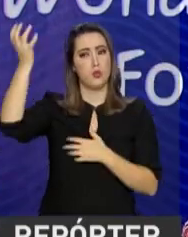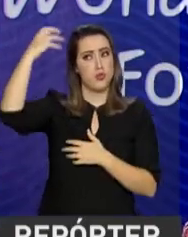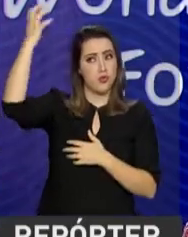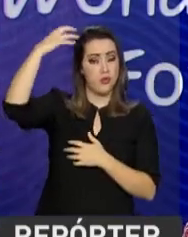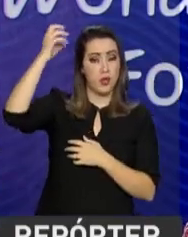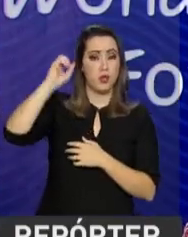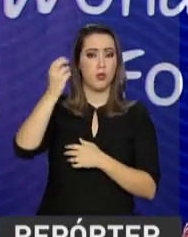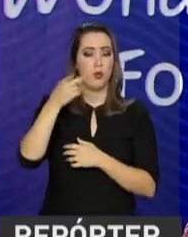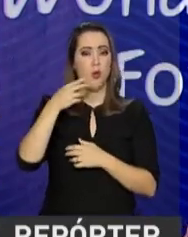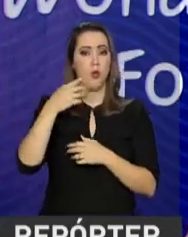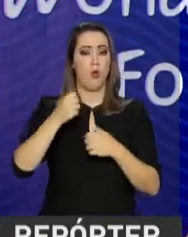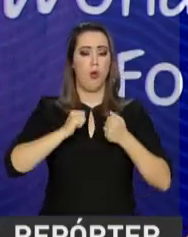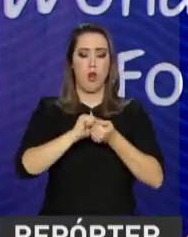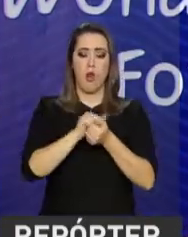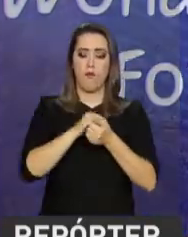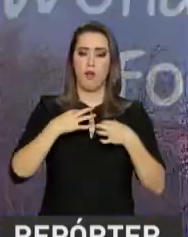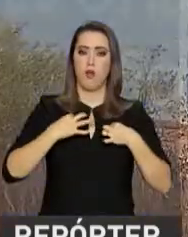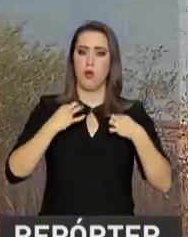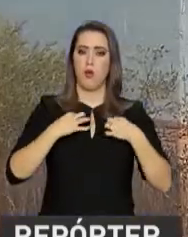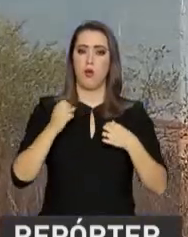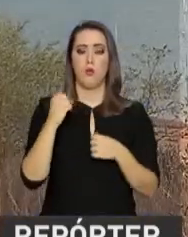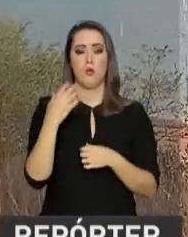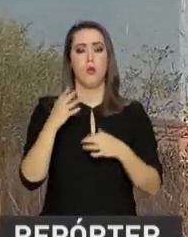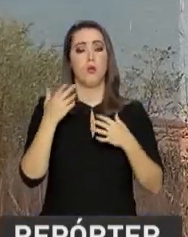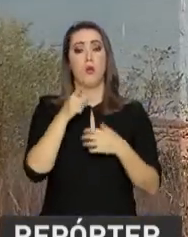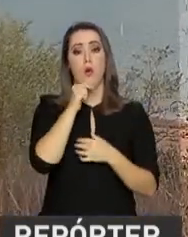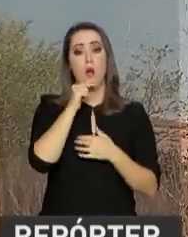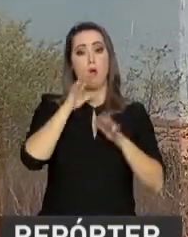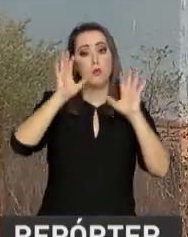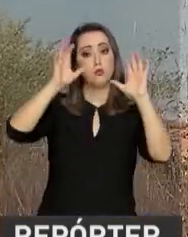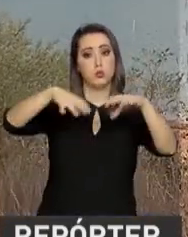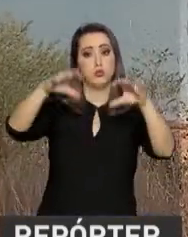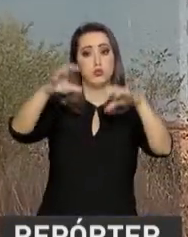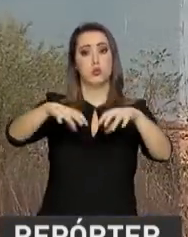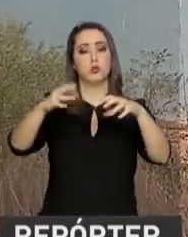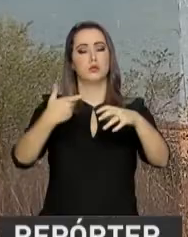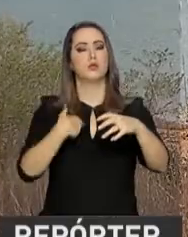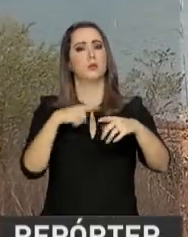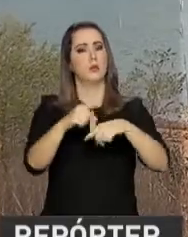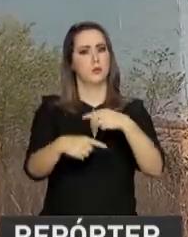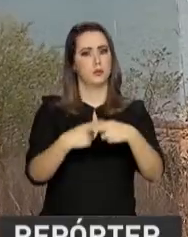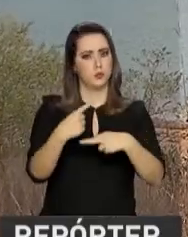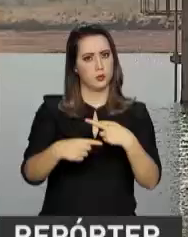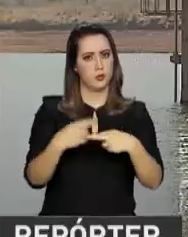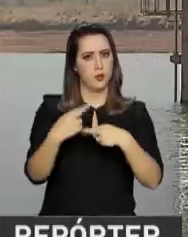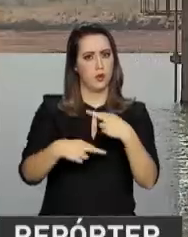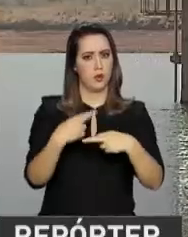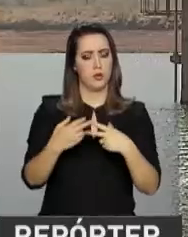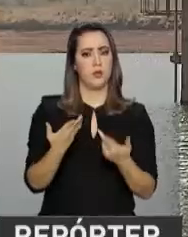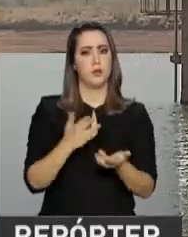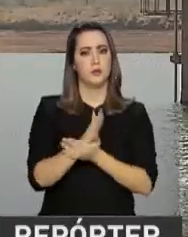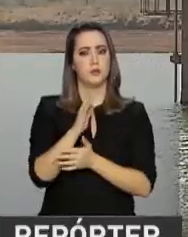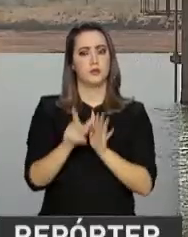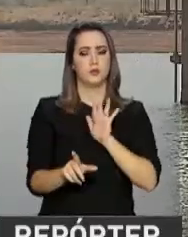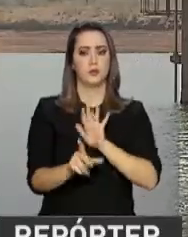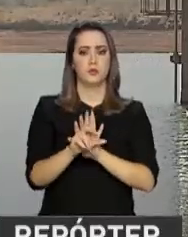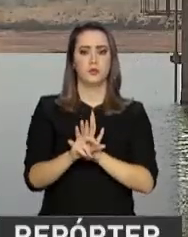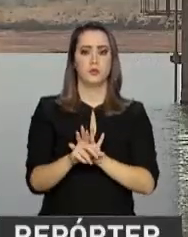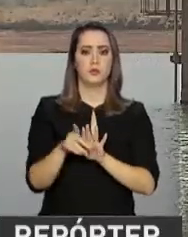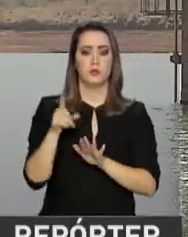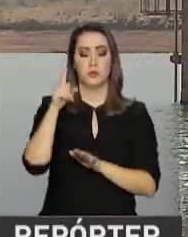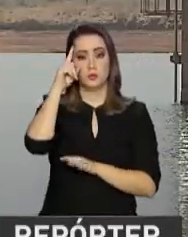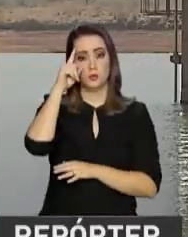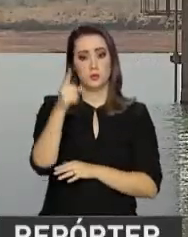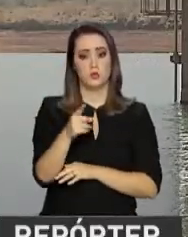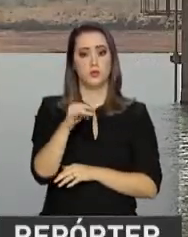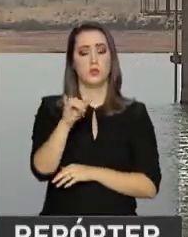o aproveitamento da água de chuva foi aprovado há pouco tempo uma um projeto de lei na câmara legislativa que institui o iptu